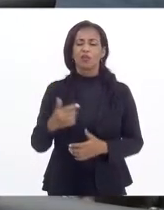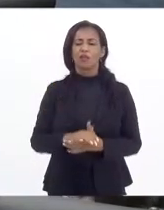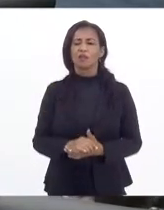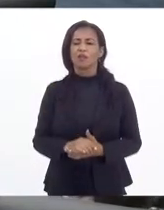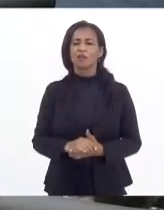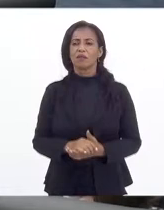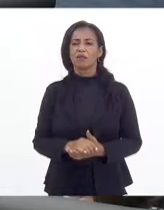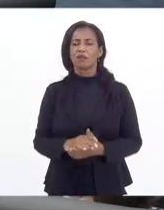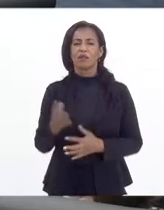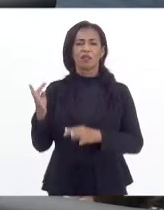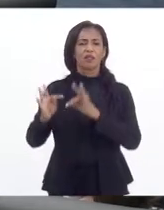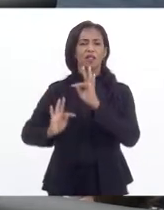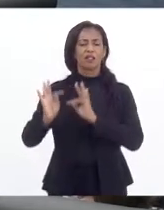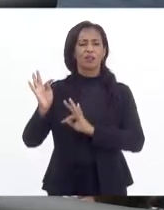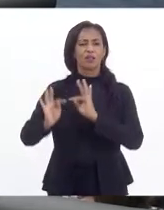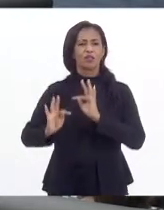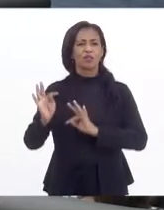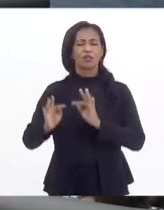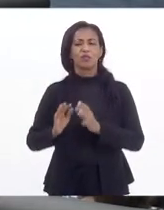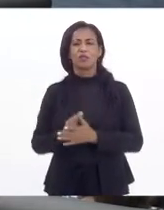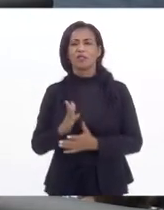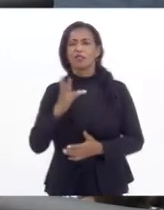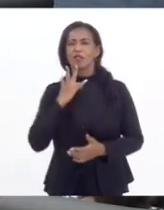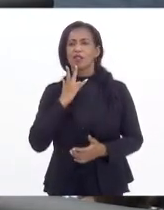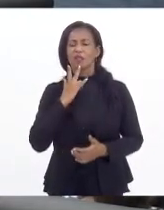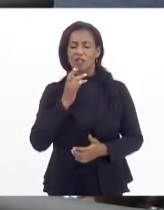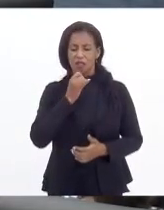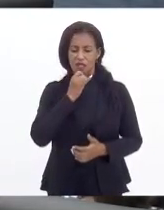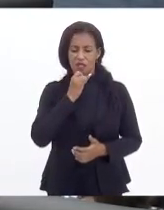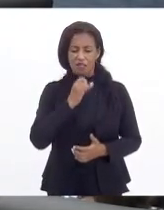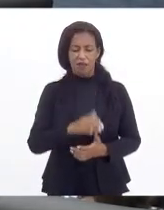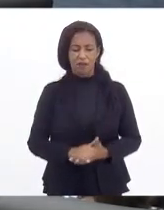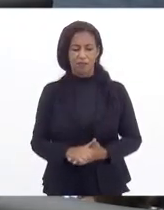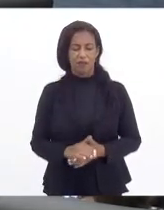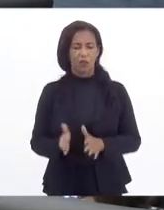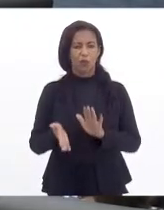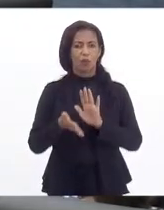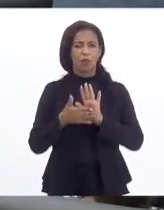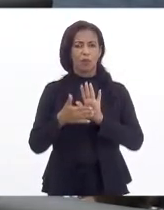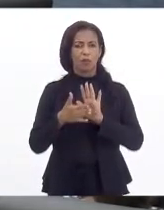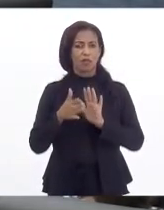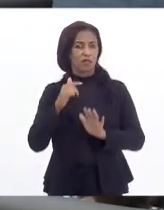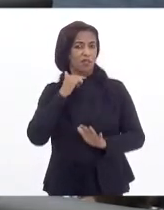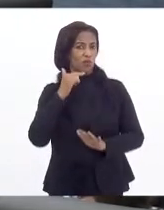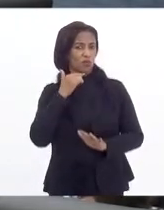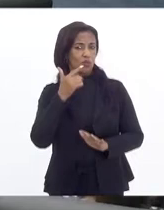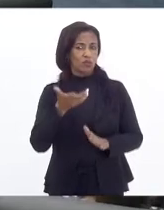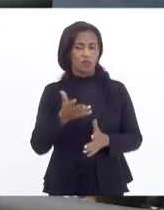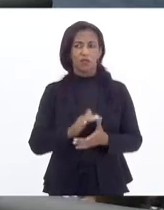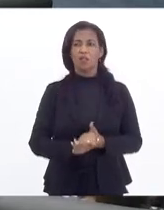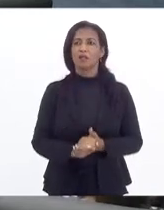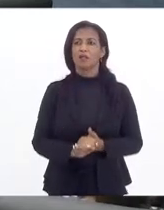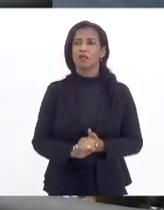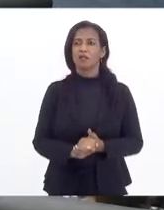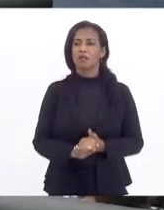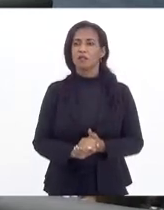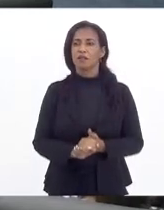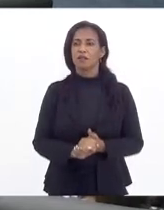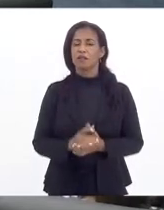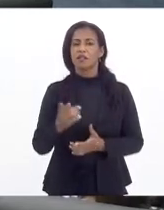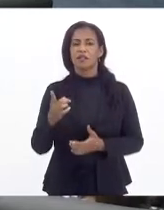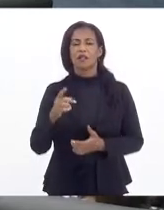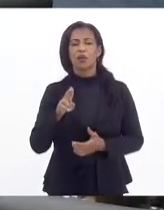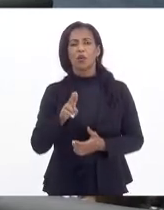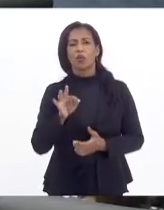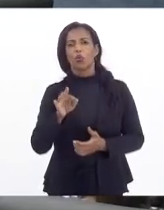a tecnologia. Então, eu queria, por exemplo, dar o parecer, não consegui dar o parecer no projeto da